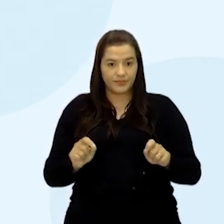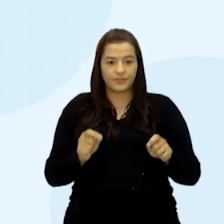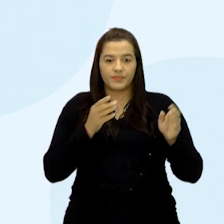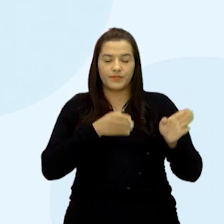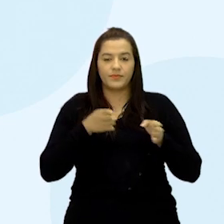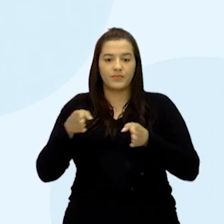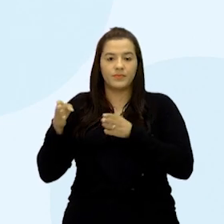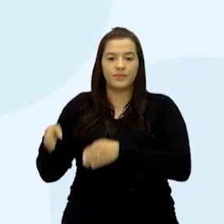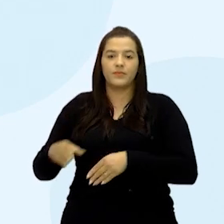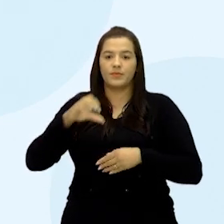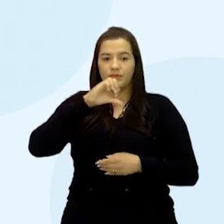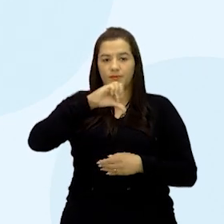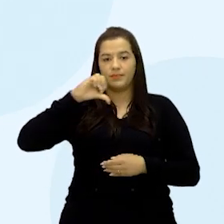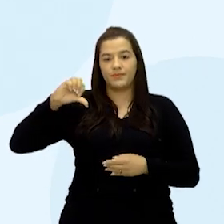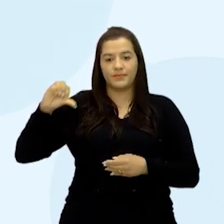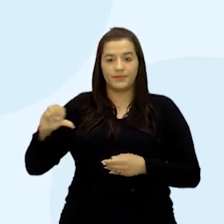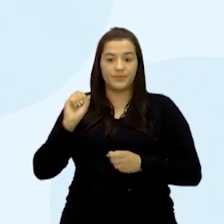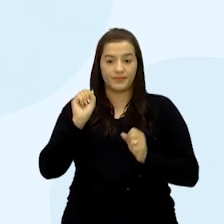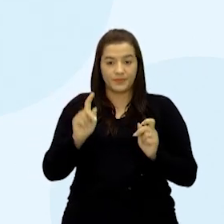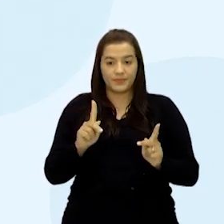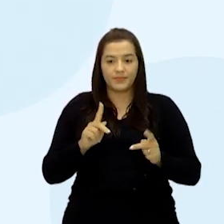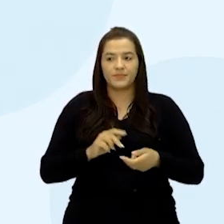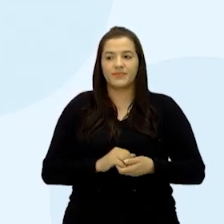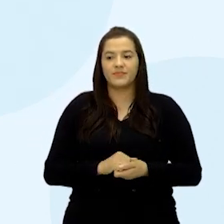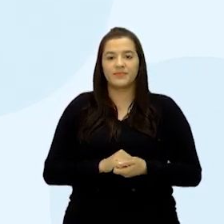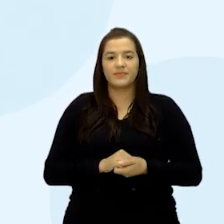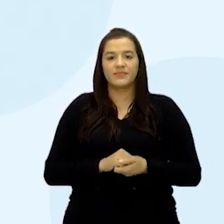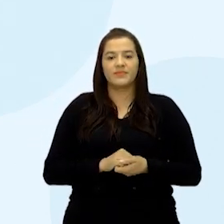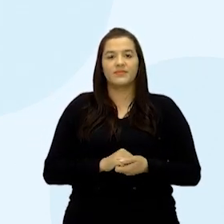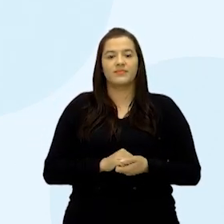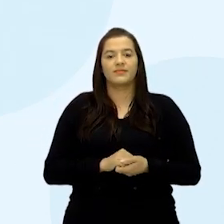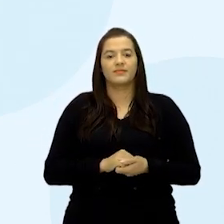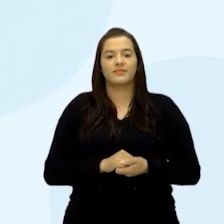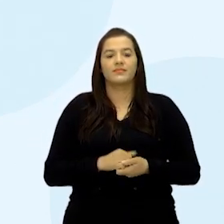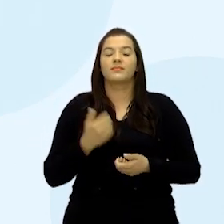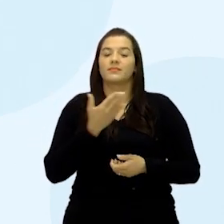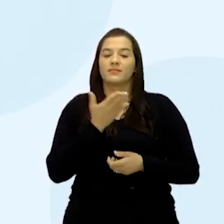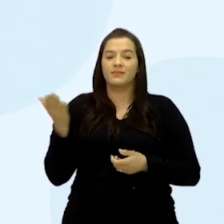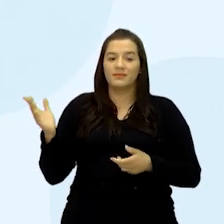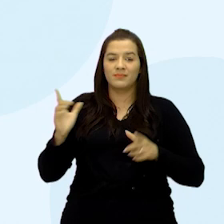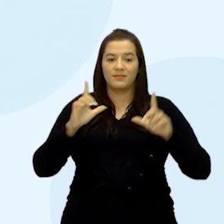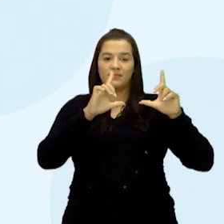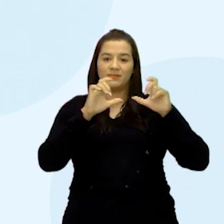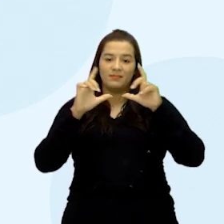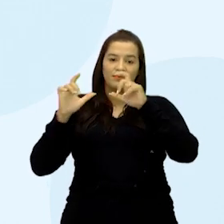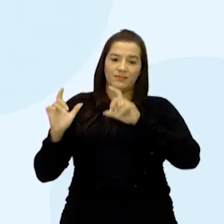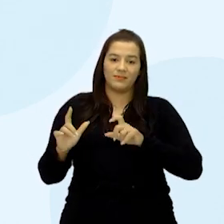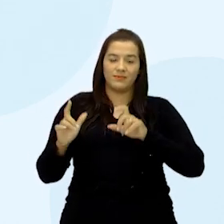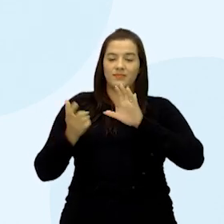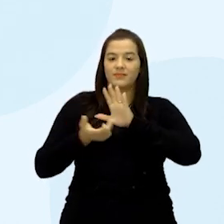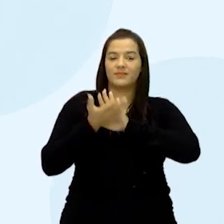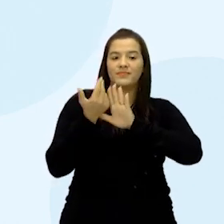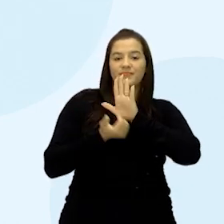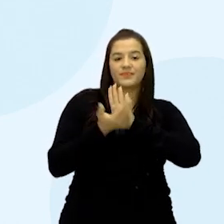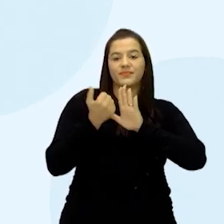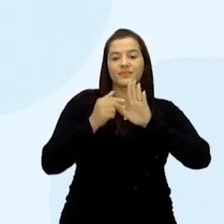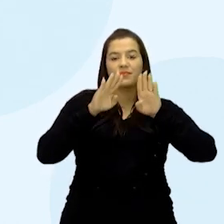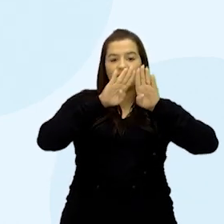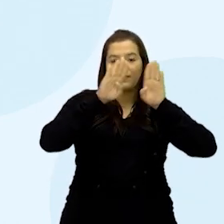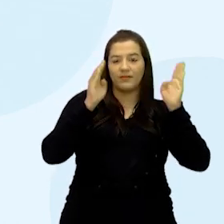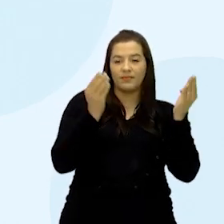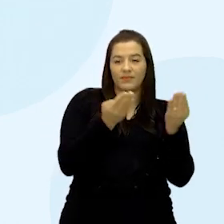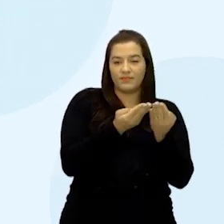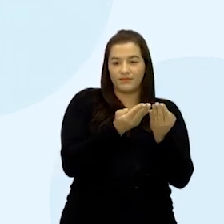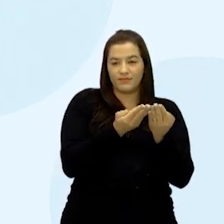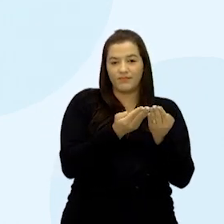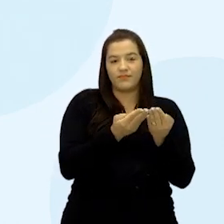de 9 em 9 aí, beleza? Então, tá assim, ó. Este símbolo aí, que tem a borda redonda, né?